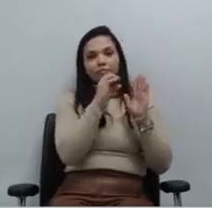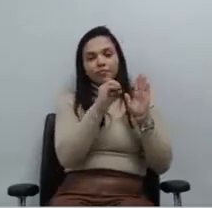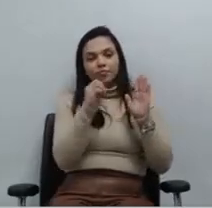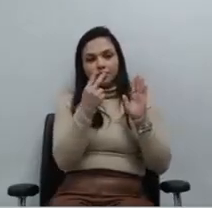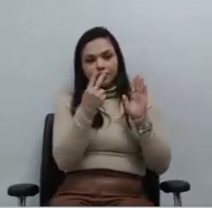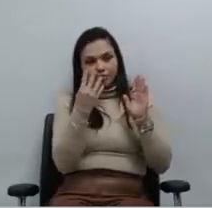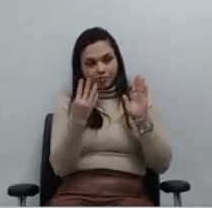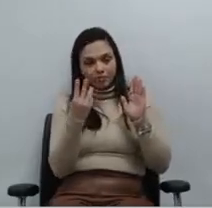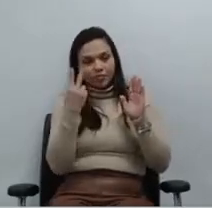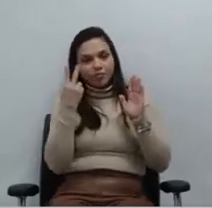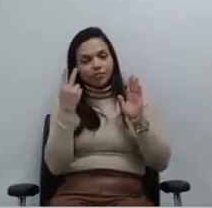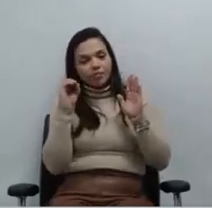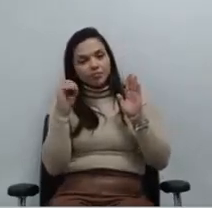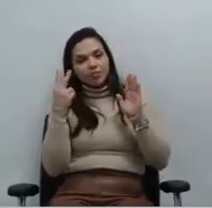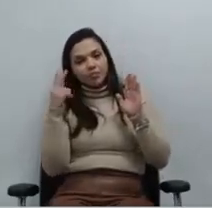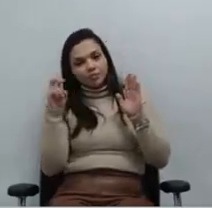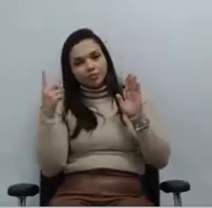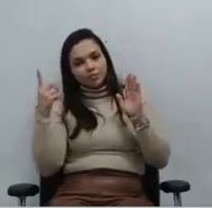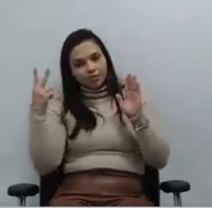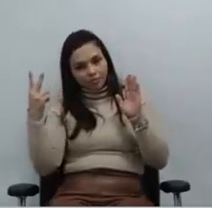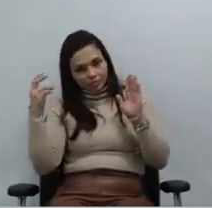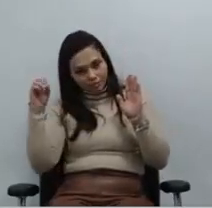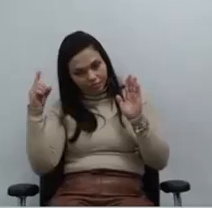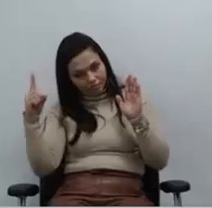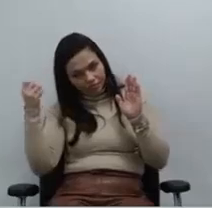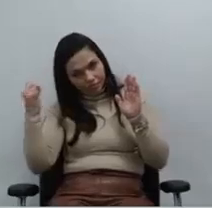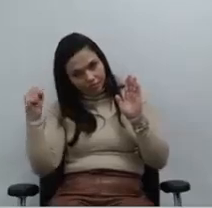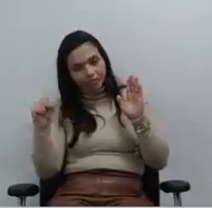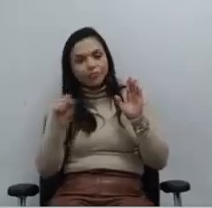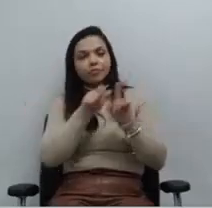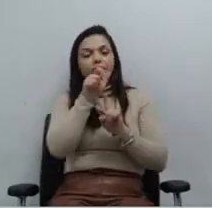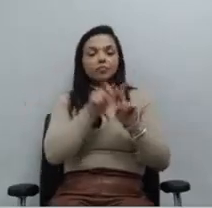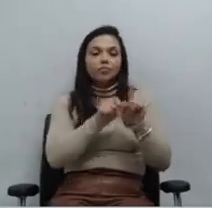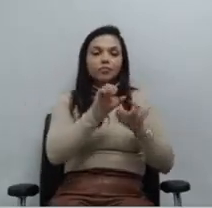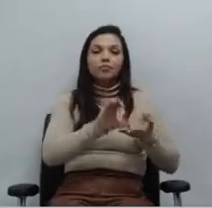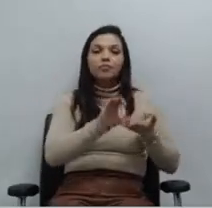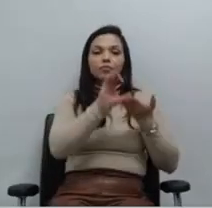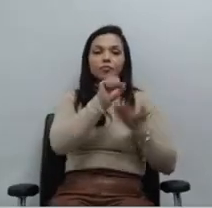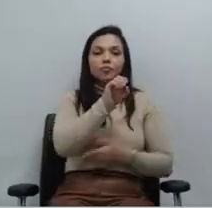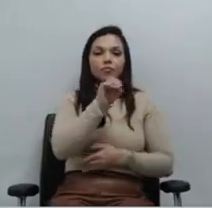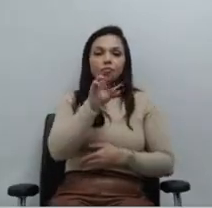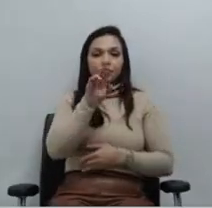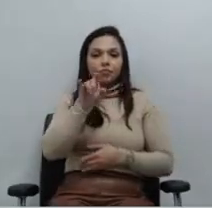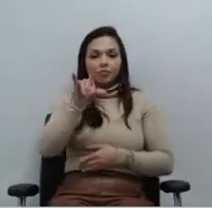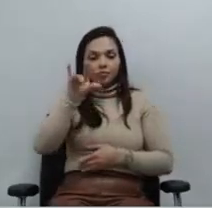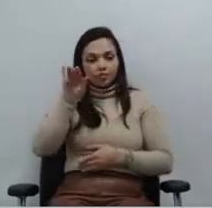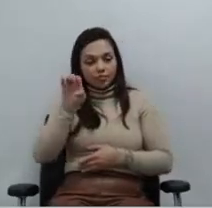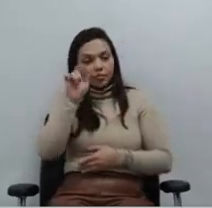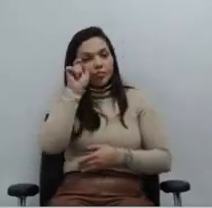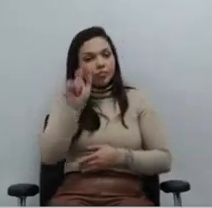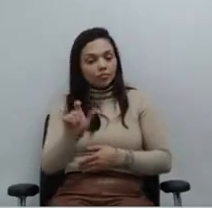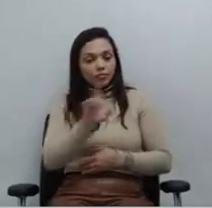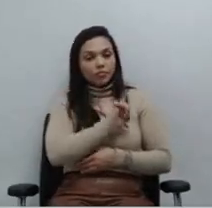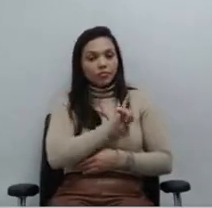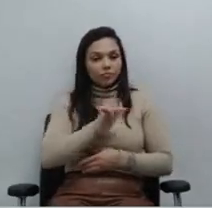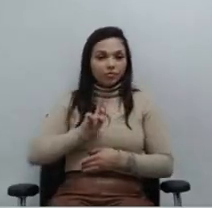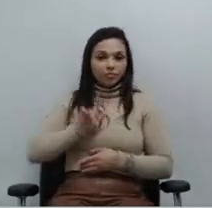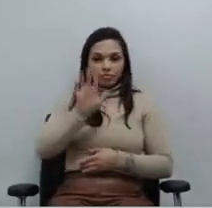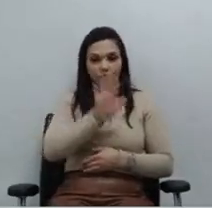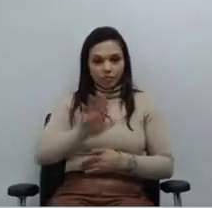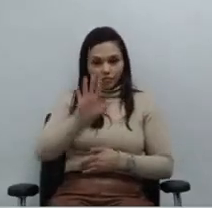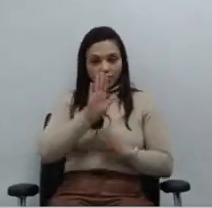2024-0016-918, relatoria da excelentíssima conselheira Suhaile Fernandes Youssef, interessada à primeira Subdefensoria Pública Geral do Estado, proposta orçamentária setorial